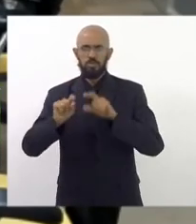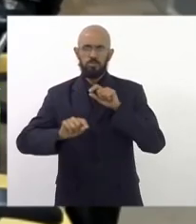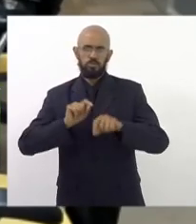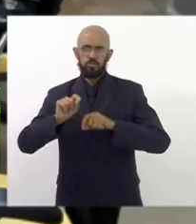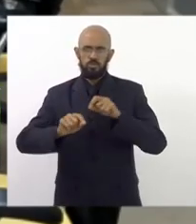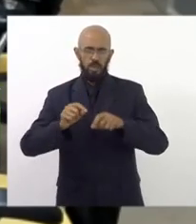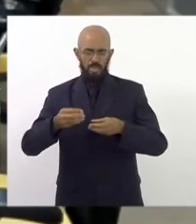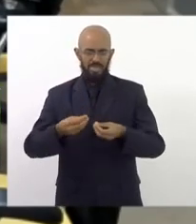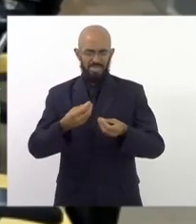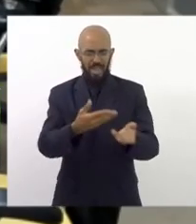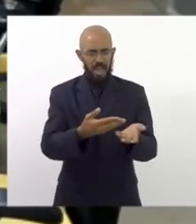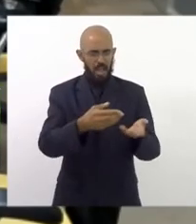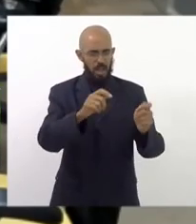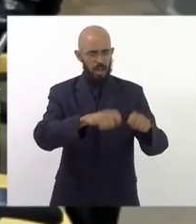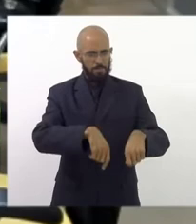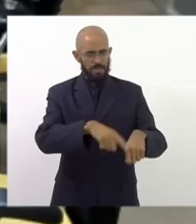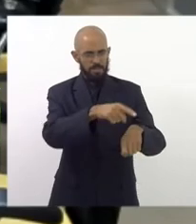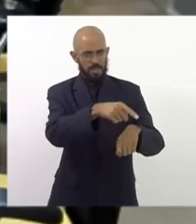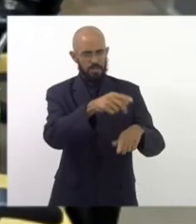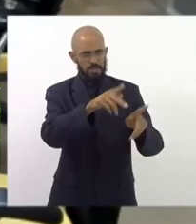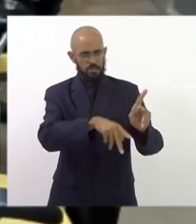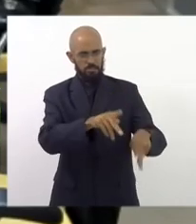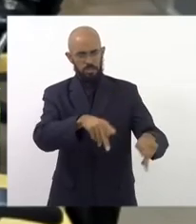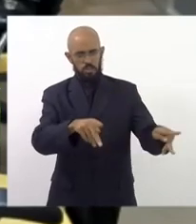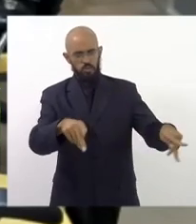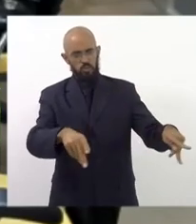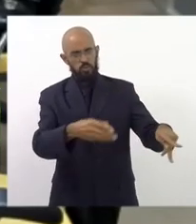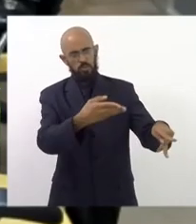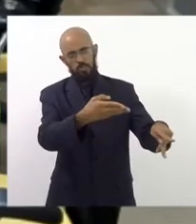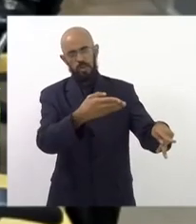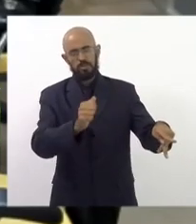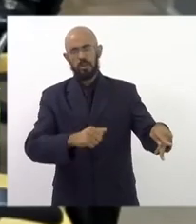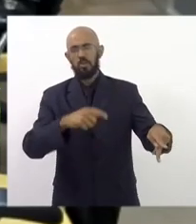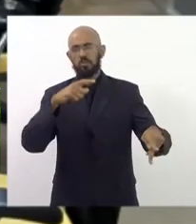dar a possibilidade das pessoas terem um arcabouço